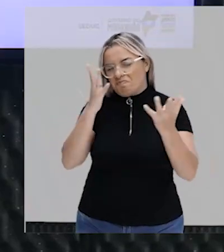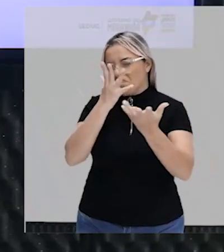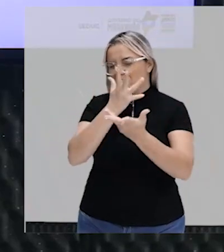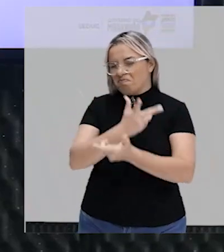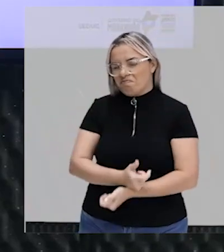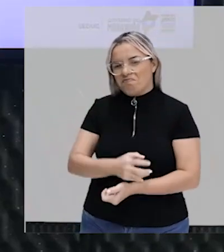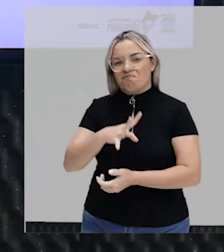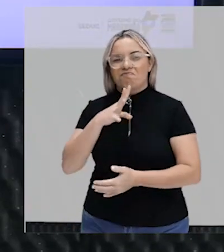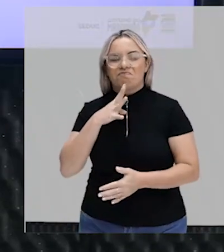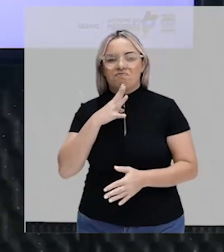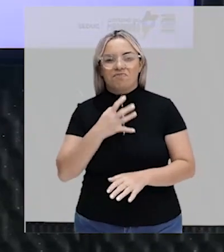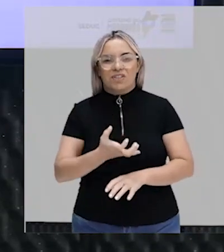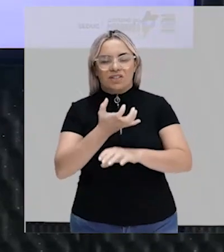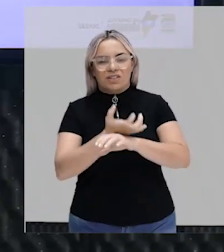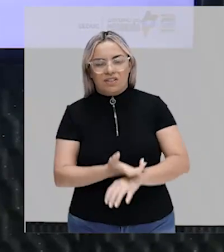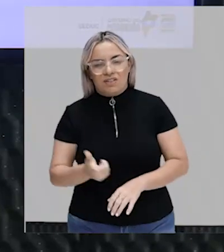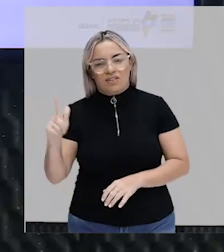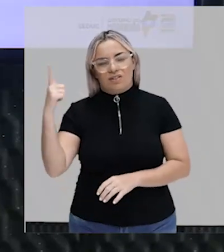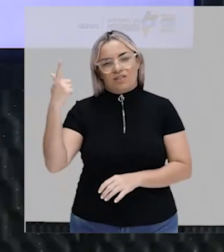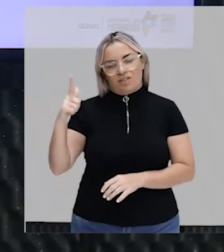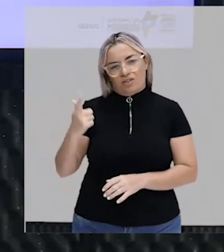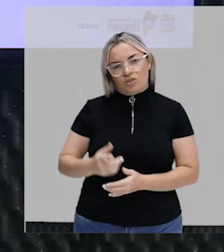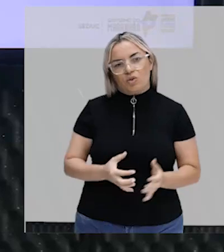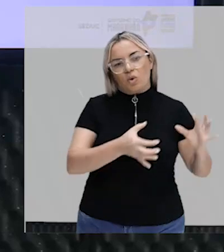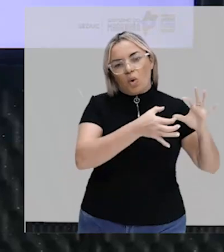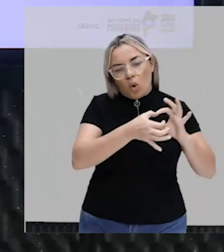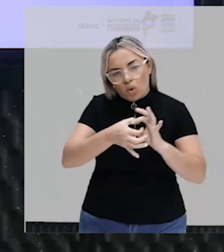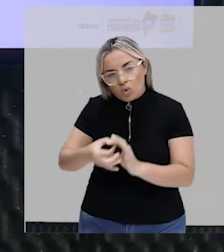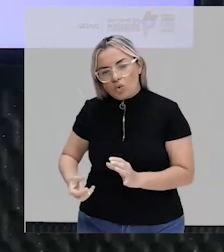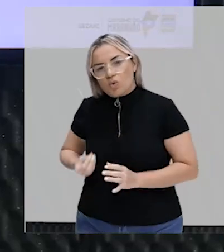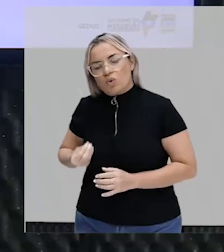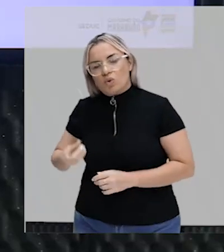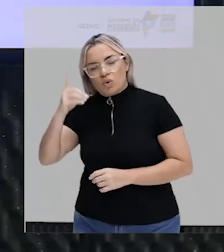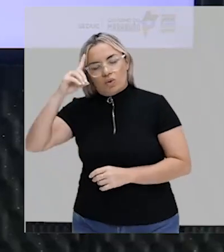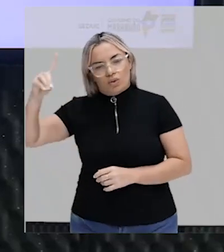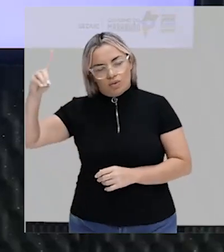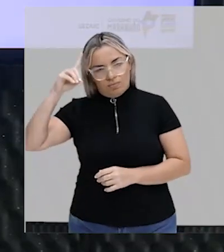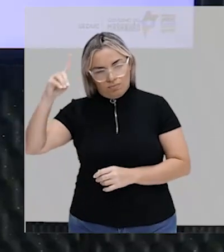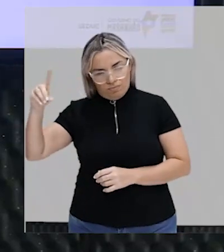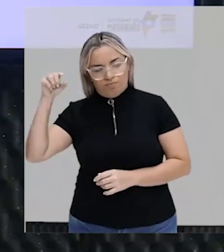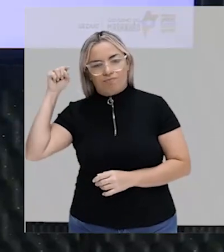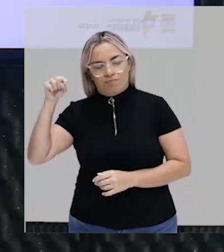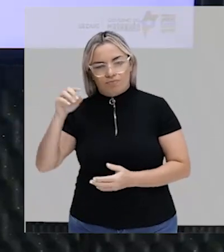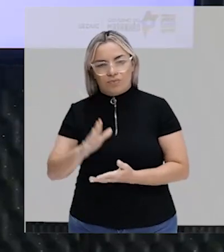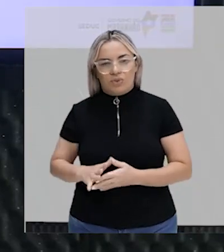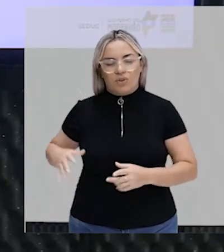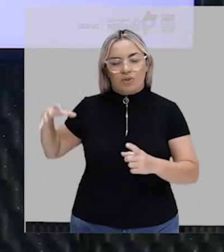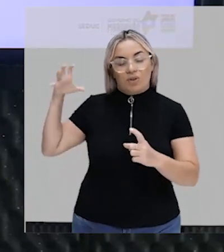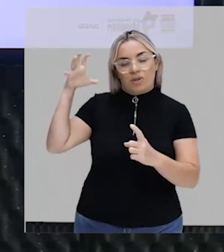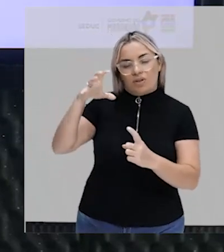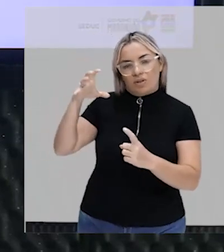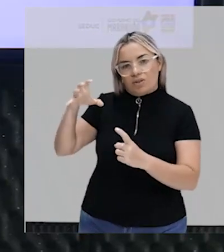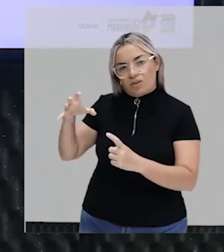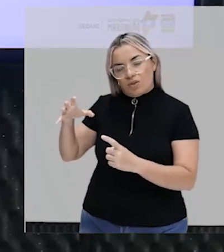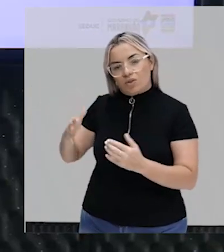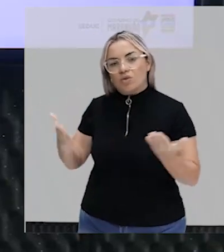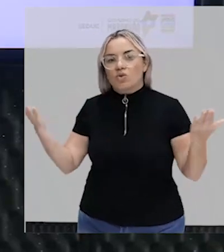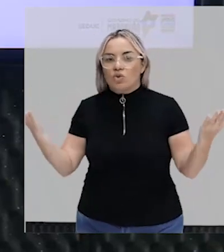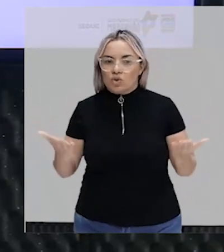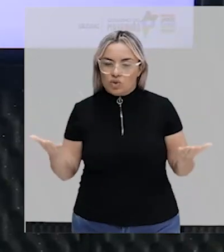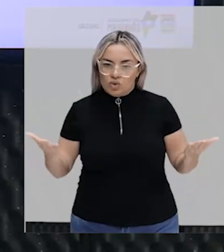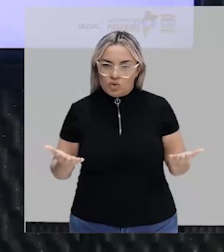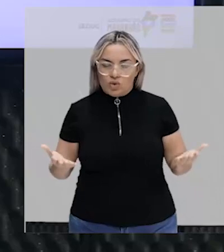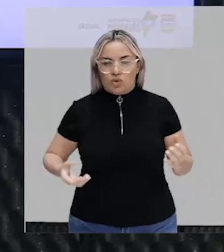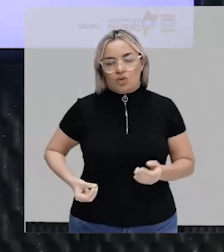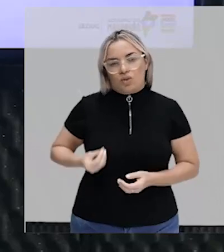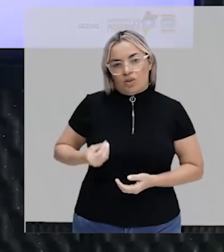conhecimento que é a geografia, que é tão presente no nosso dia a dia, no nosso cotidiano, né, e que influencia muito a nossa realidade. E falar